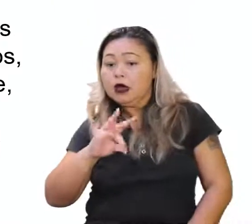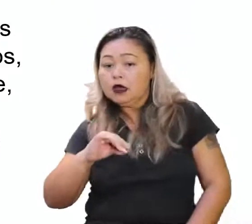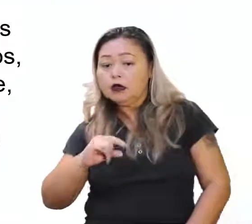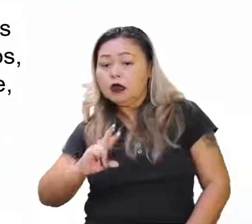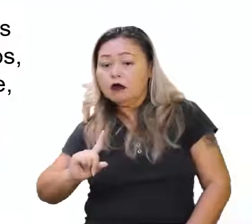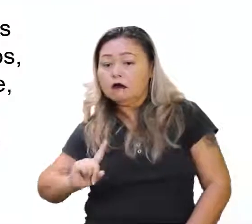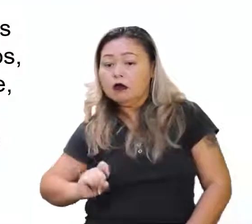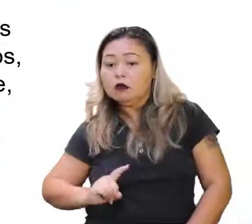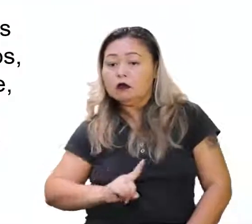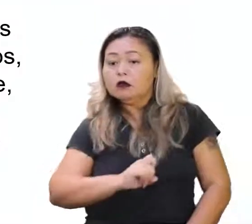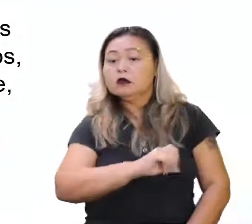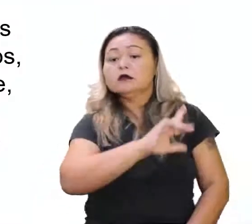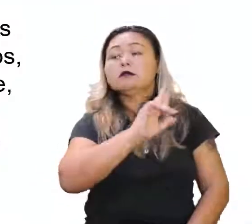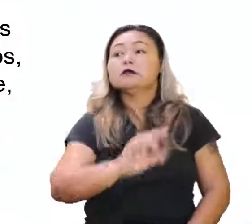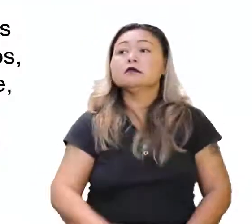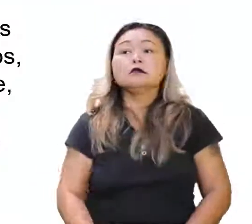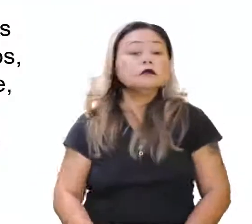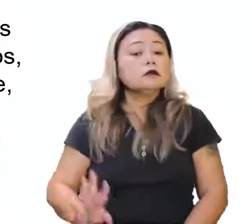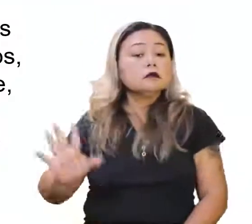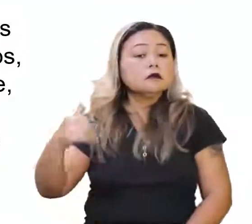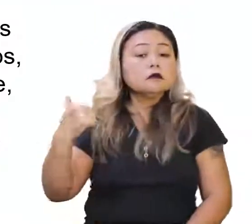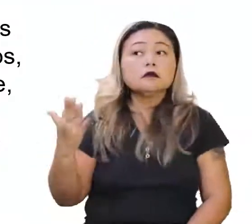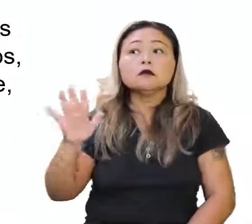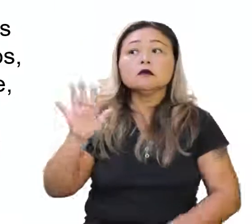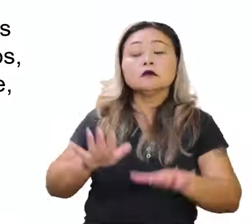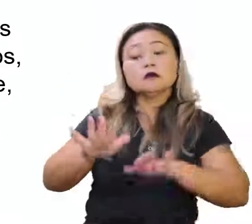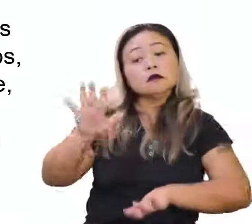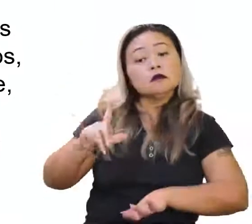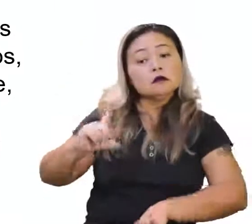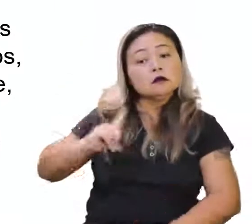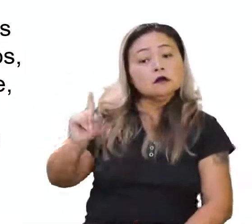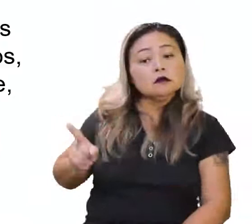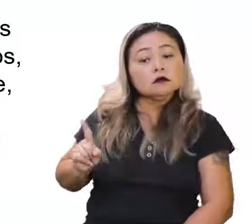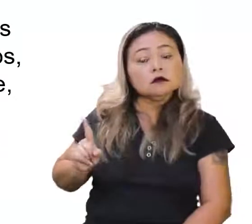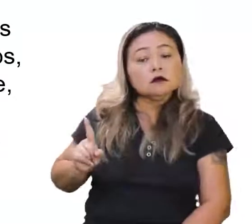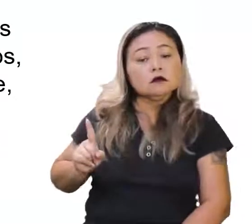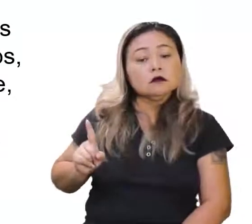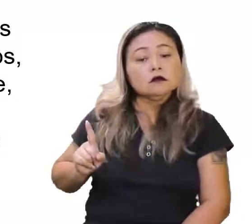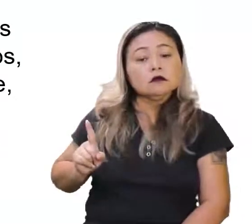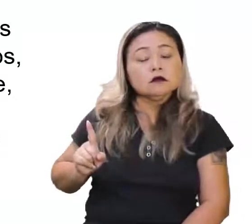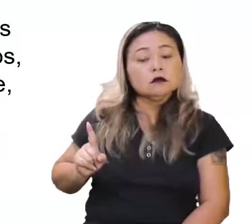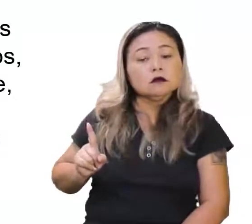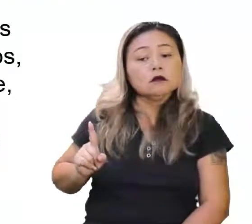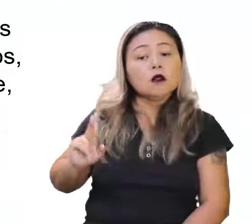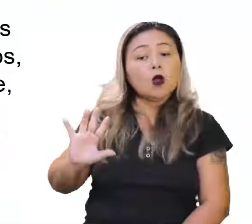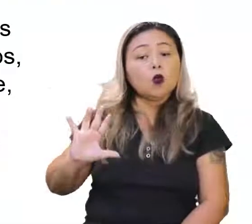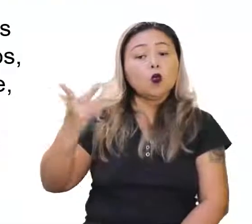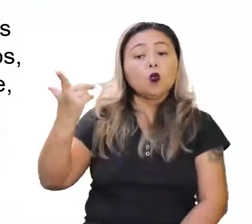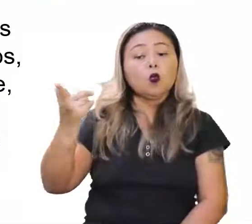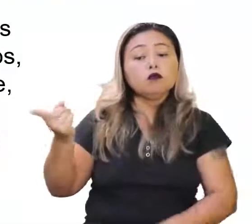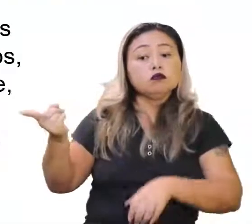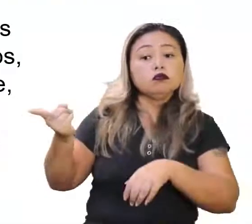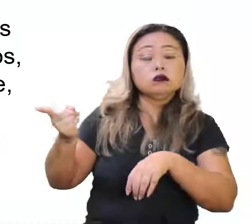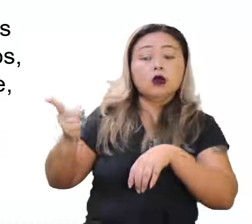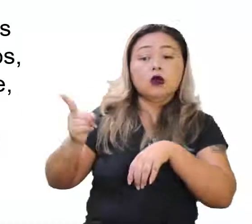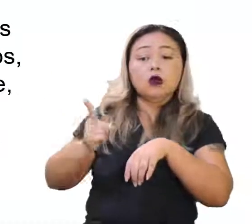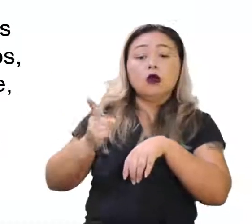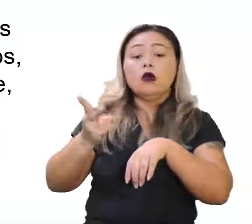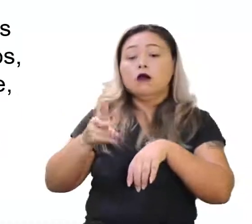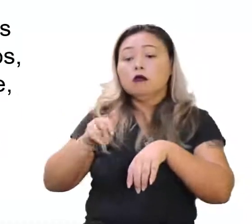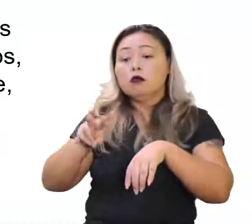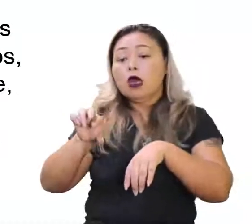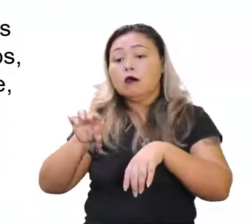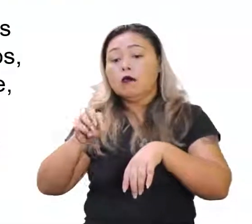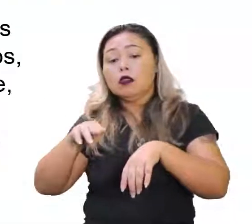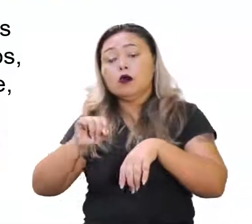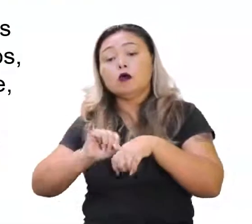né? Que são as verminosas. Muitas vezes, quando ocorre um ataque, né, de verminose,